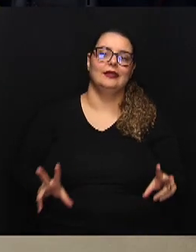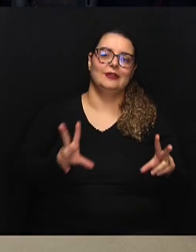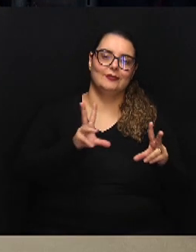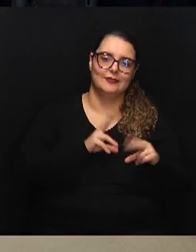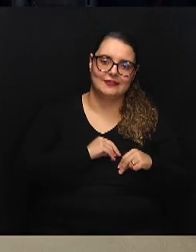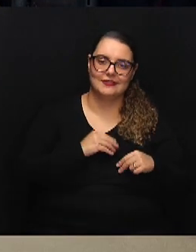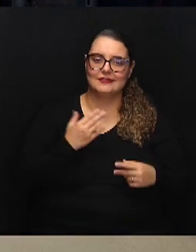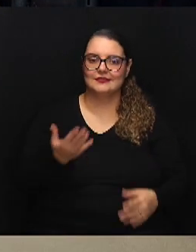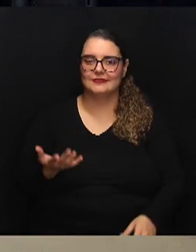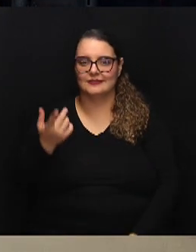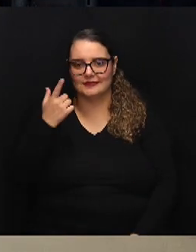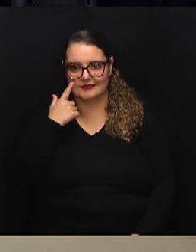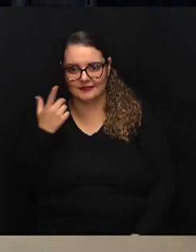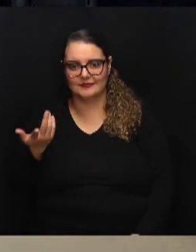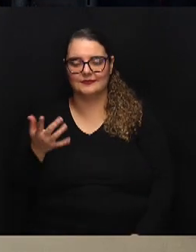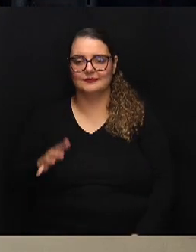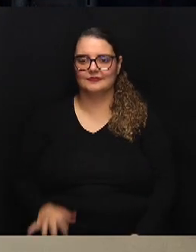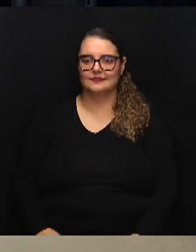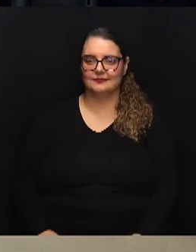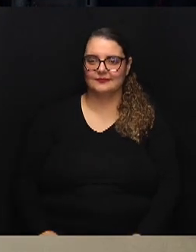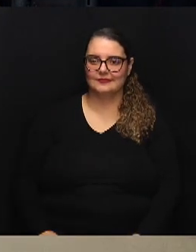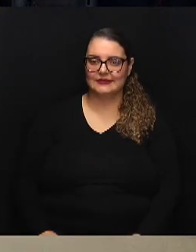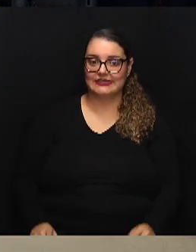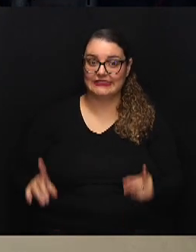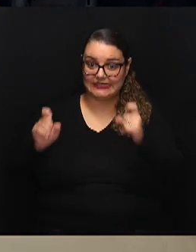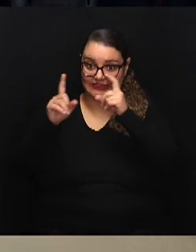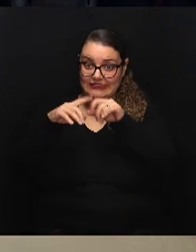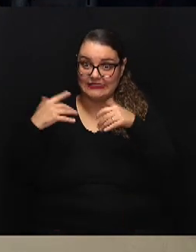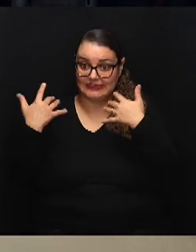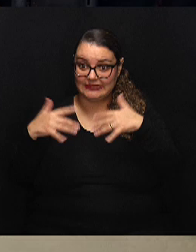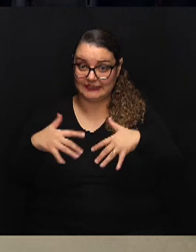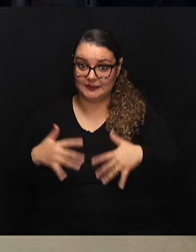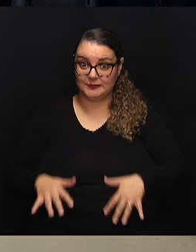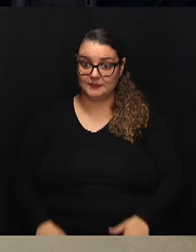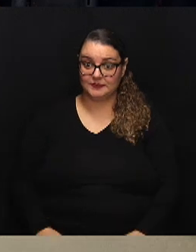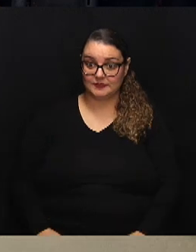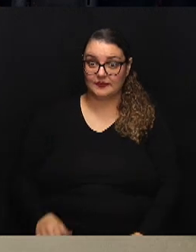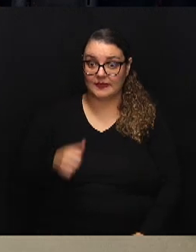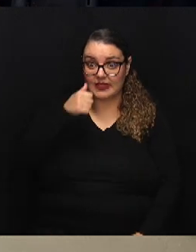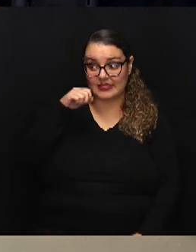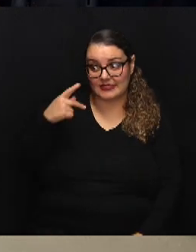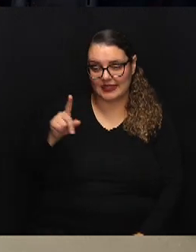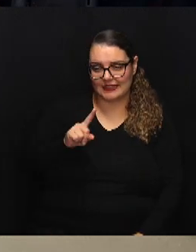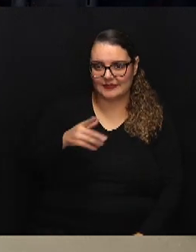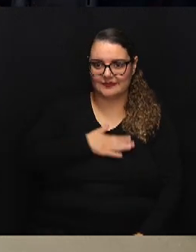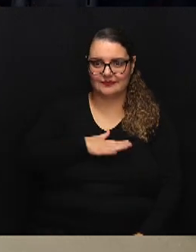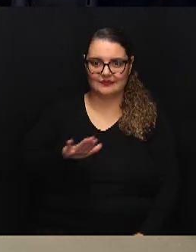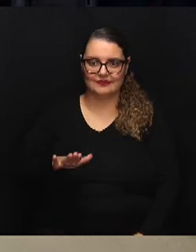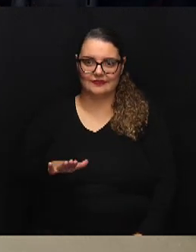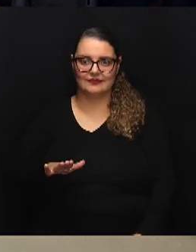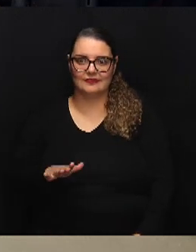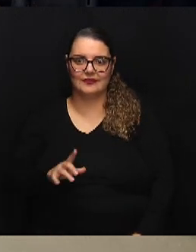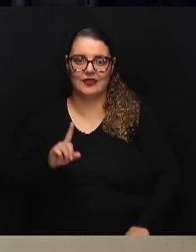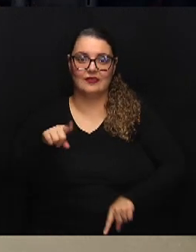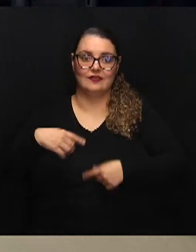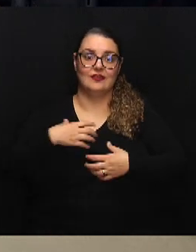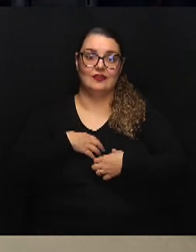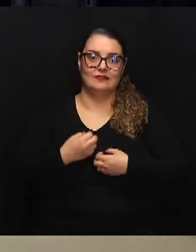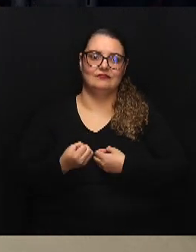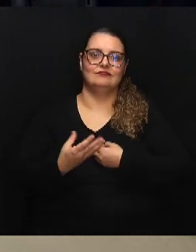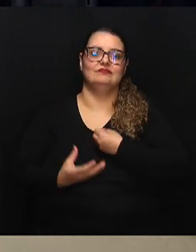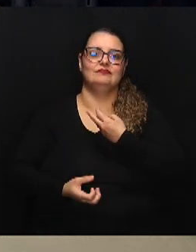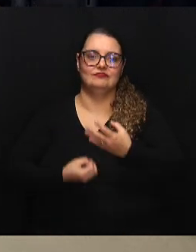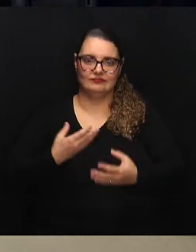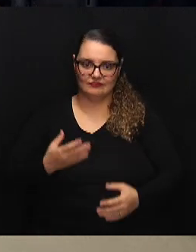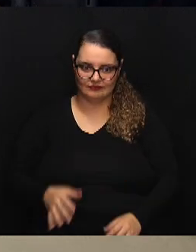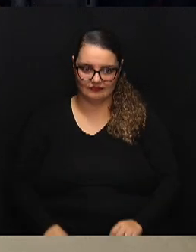vê, né, é algo bem delicado, né? Porque se ela não gosta, isso já vai despertar outro tipo de sentimento, né?